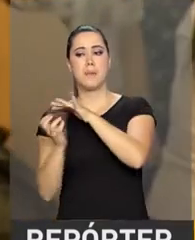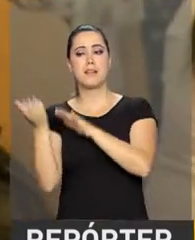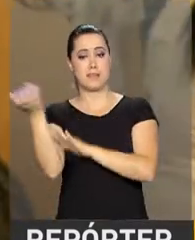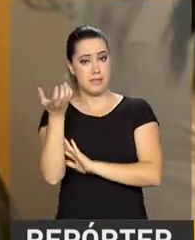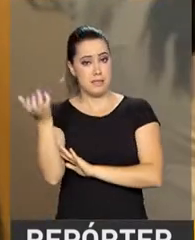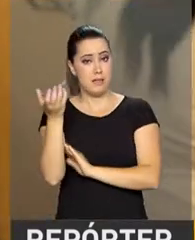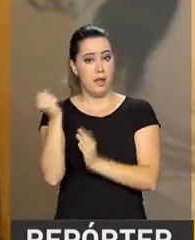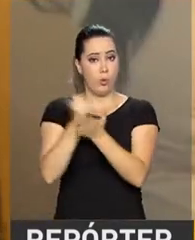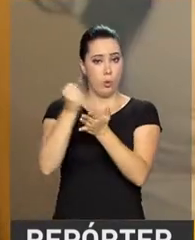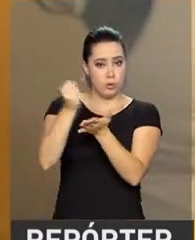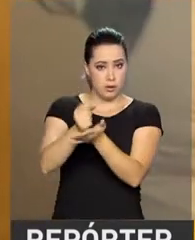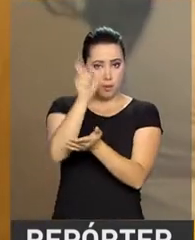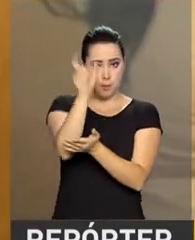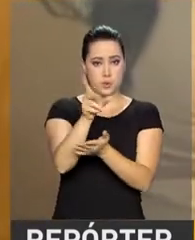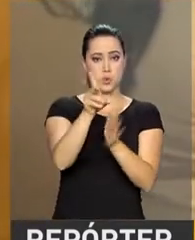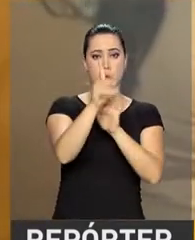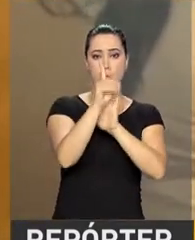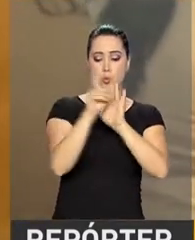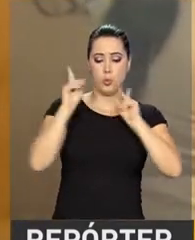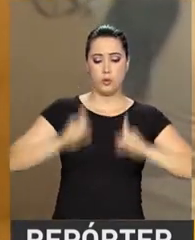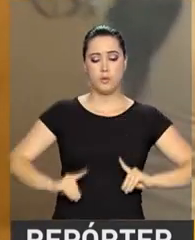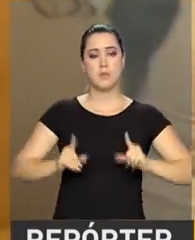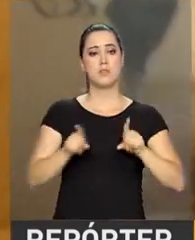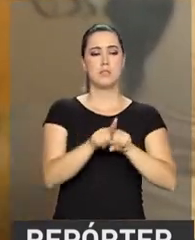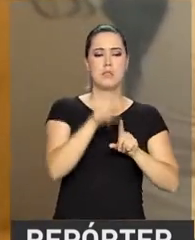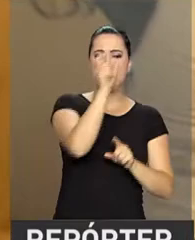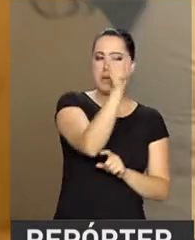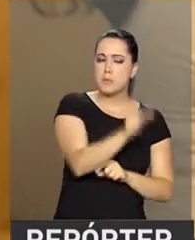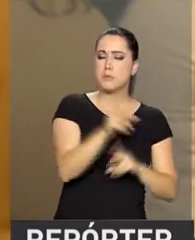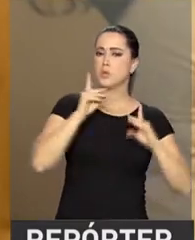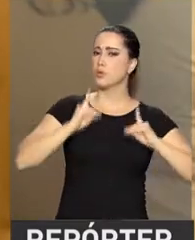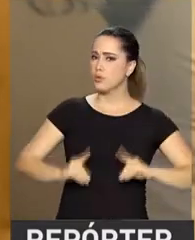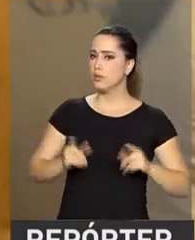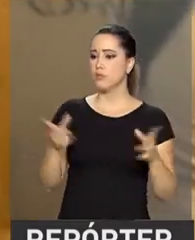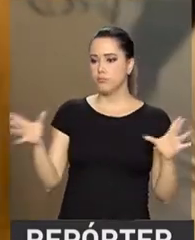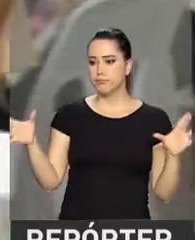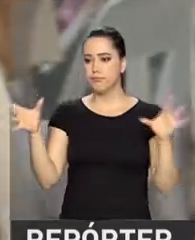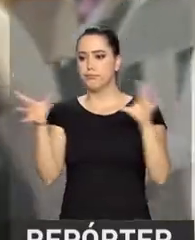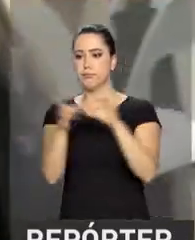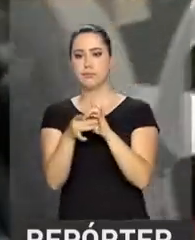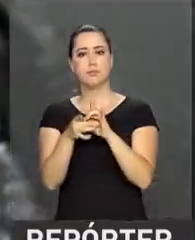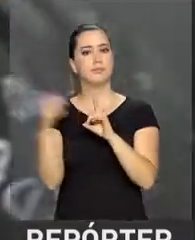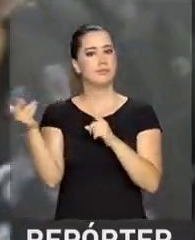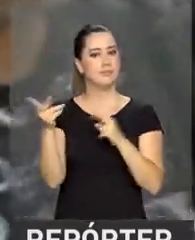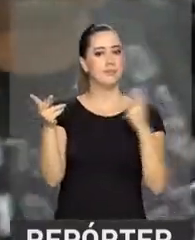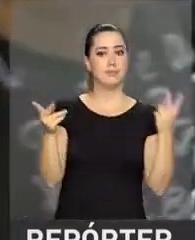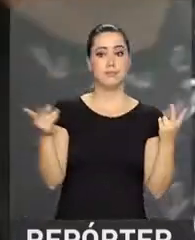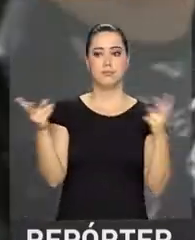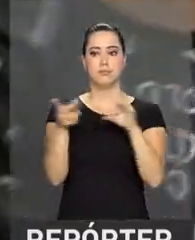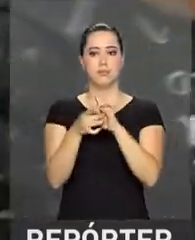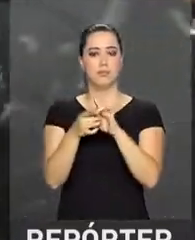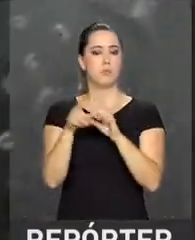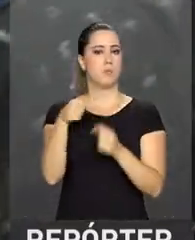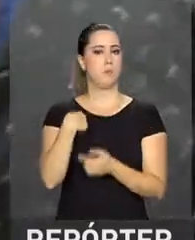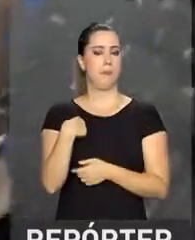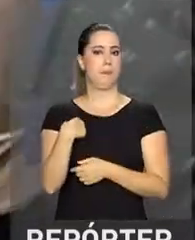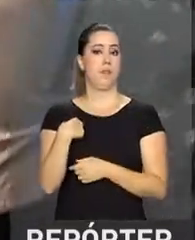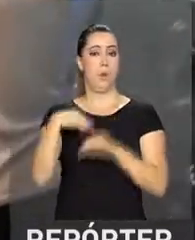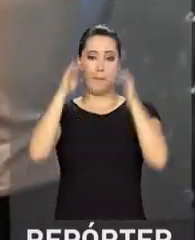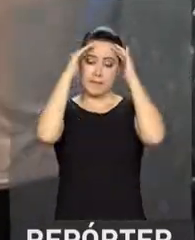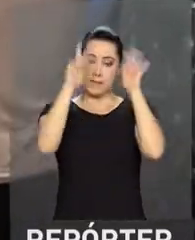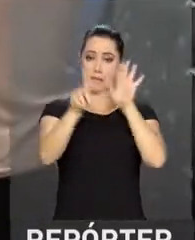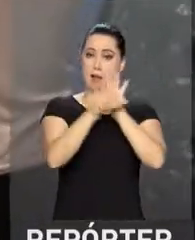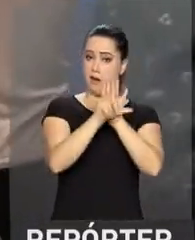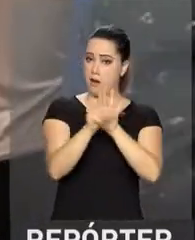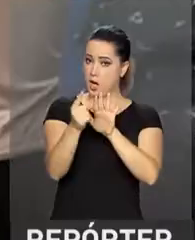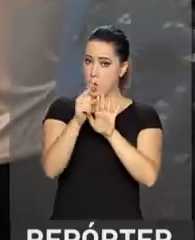as pessoas com deficiência e as próprias pessoas com deficiência que procuram emprego. Seguir a lei não é caridade, é abrir as